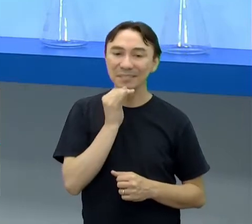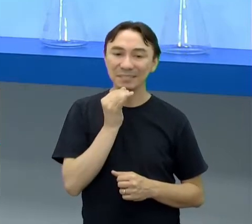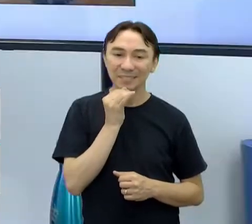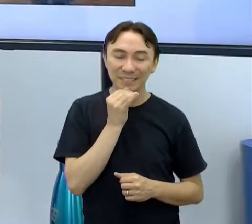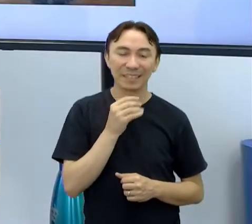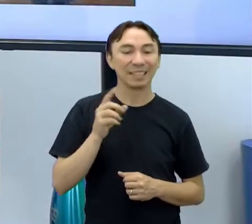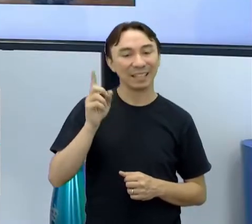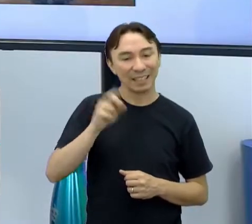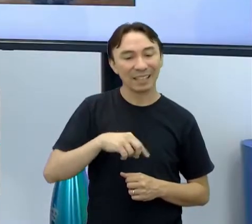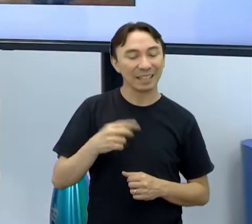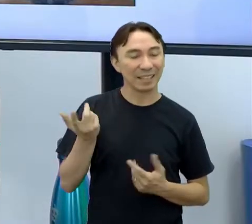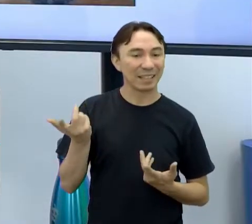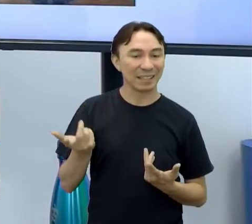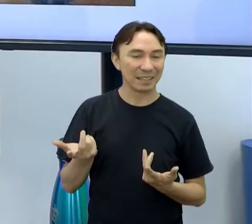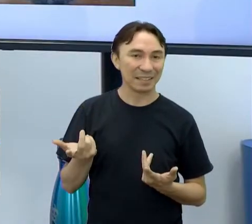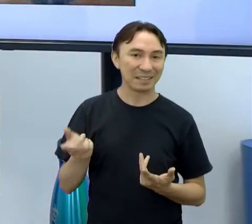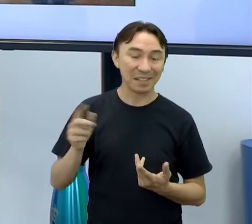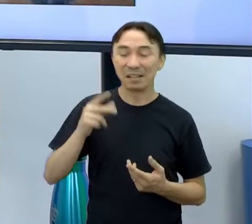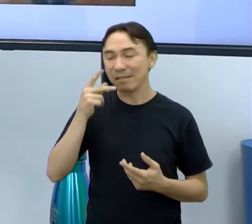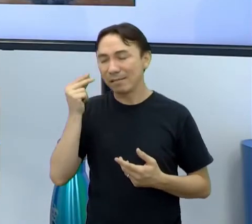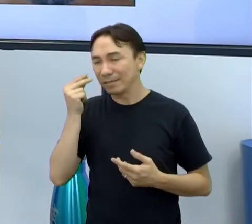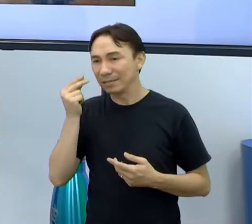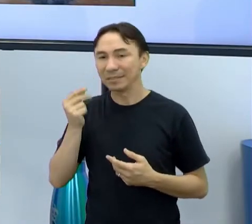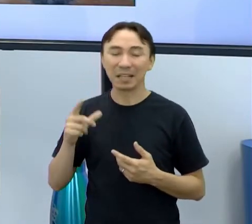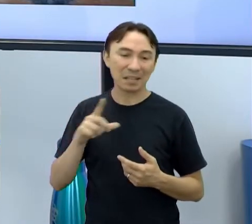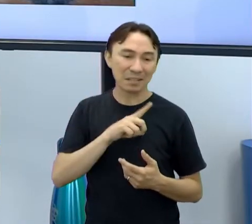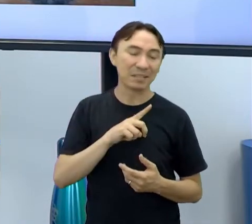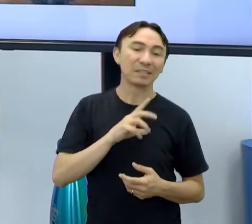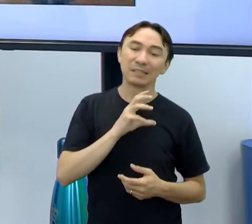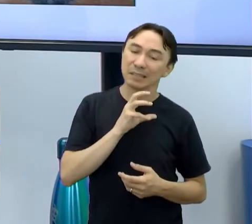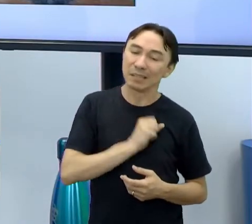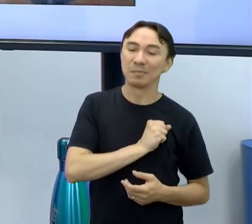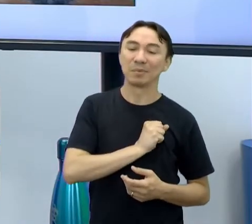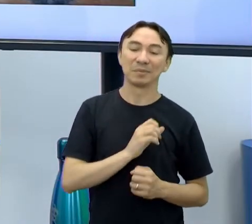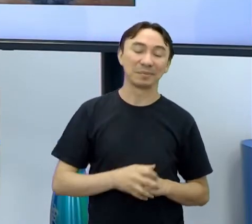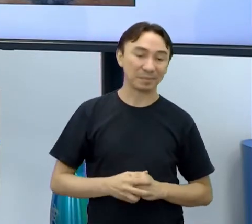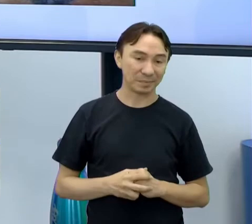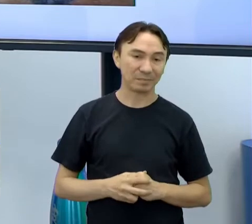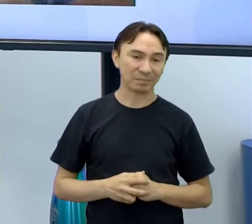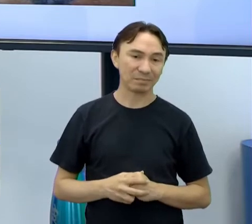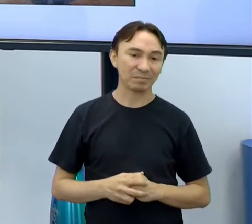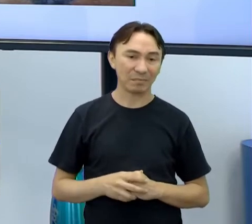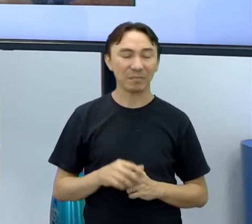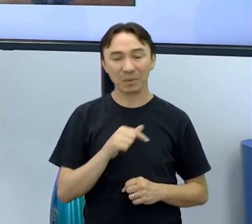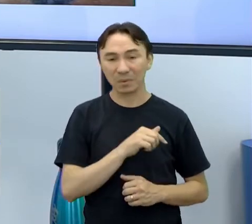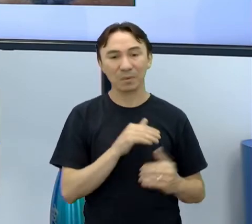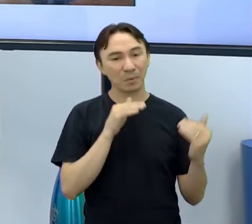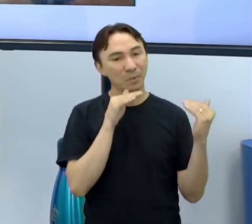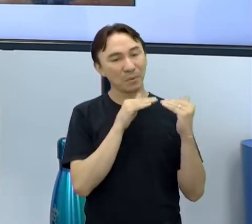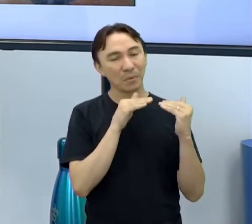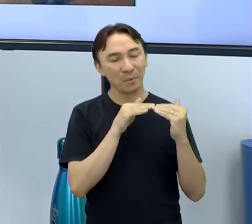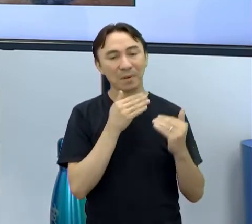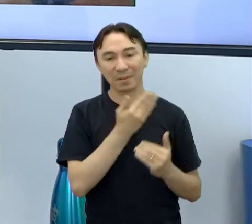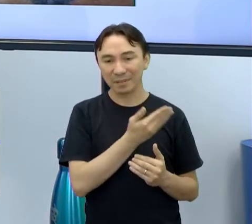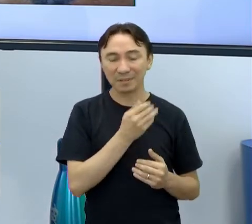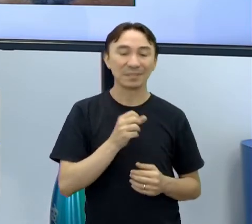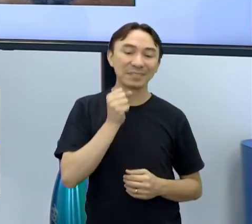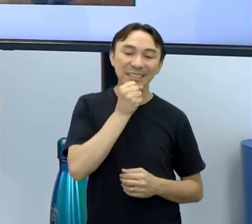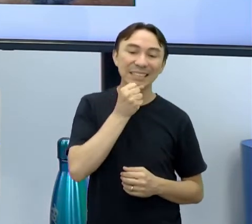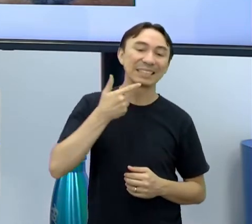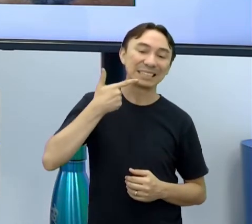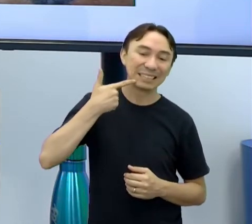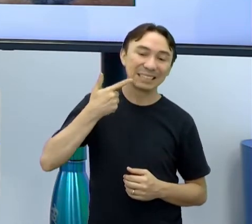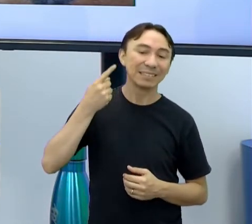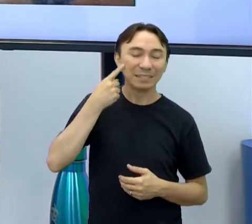gatos, isso. Então, nem vou comentar muito aqui pra gente ir pro próximo, porque eu concordo com a Silene em tudo. Ainda mais esse pretinho aqui, olha